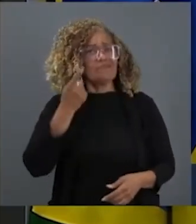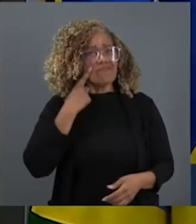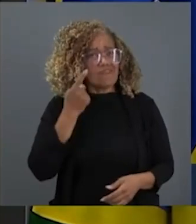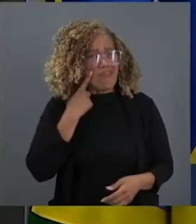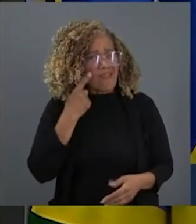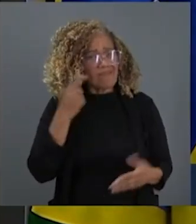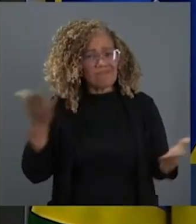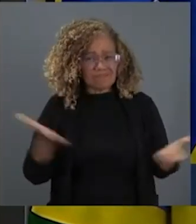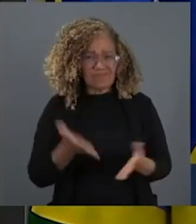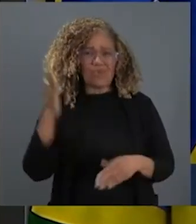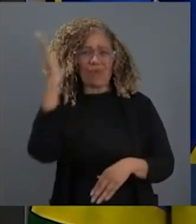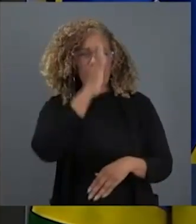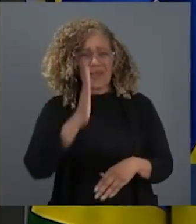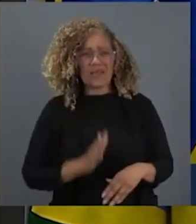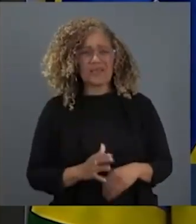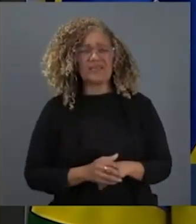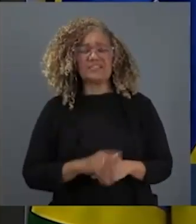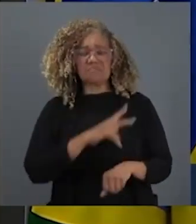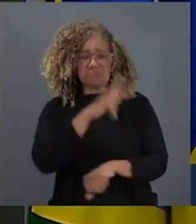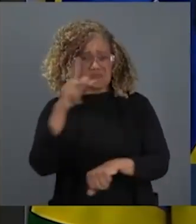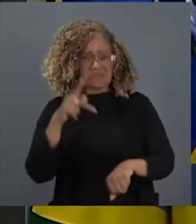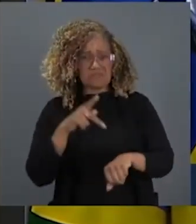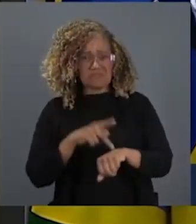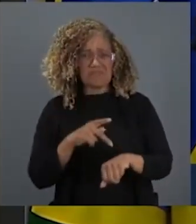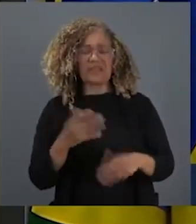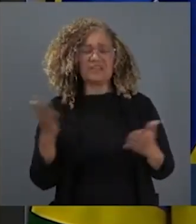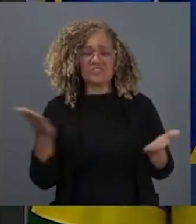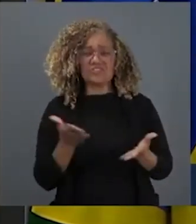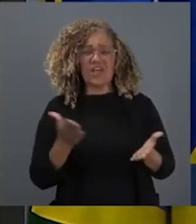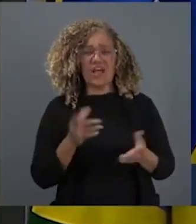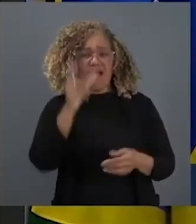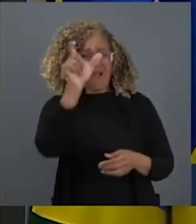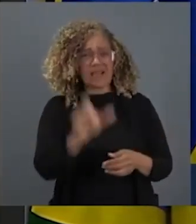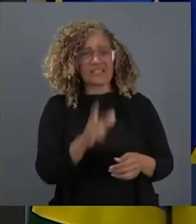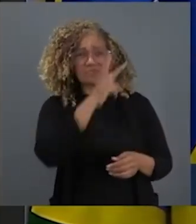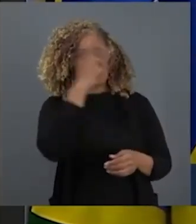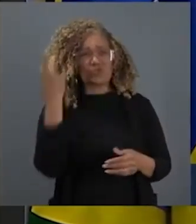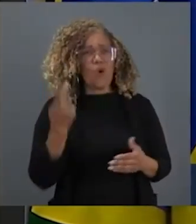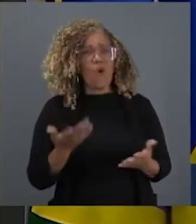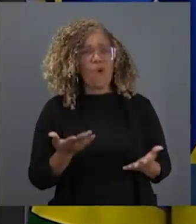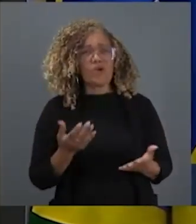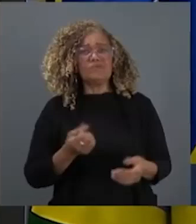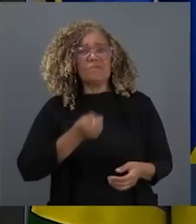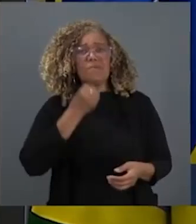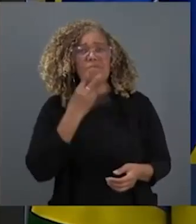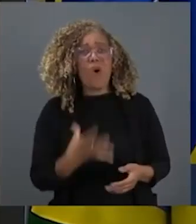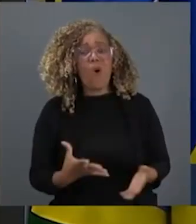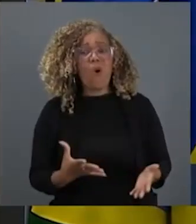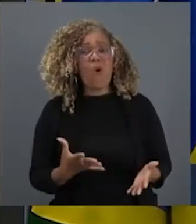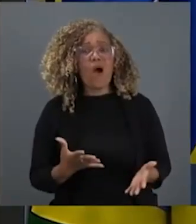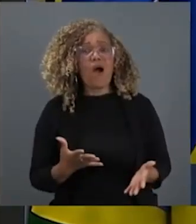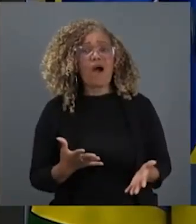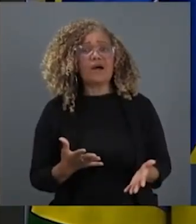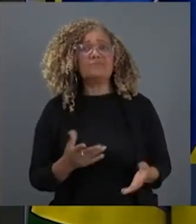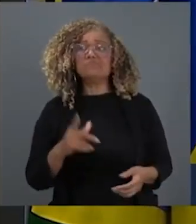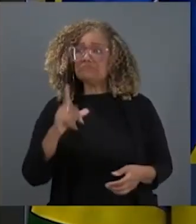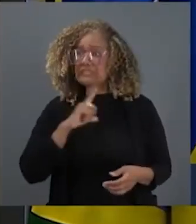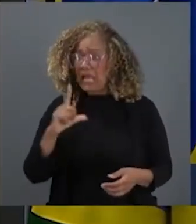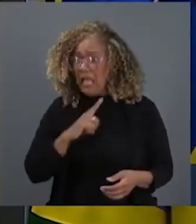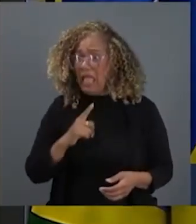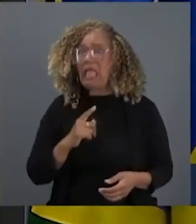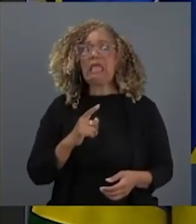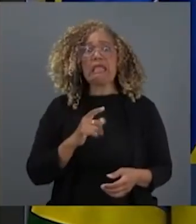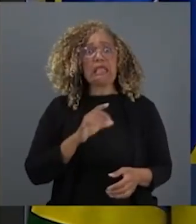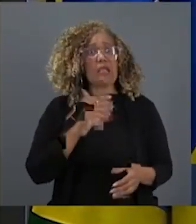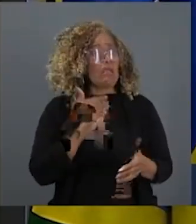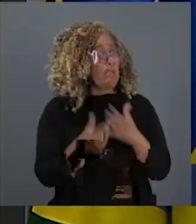Brasil que as pessoas de bem se levantem onde estão as pessoas de bem Tem pessoa de bem Senador Cleitinho